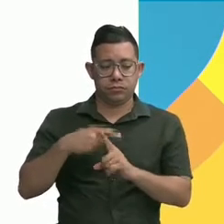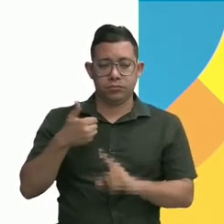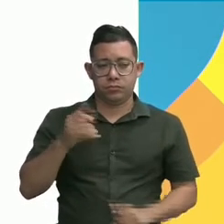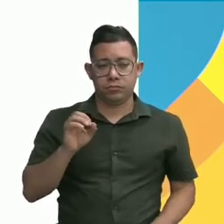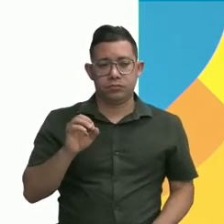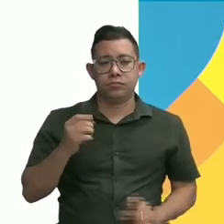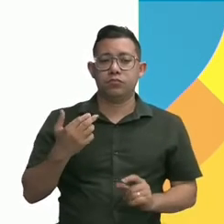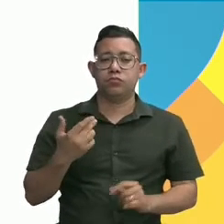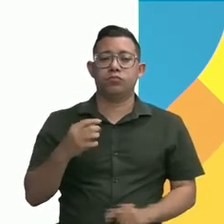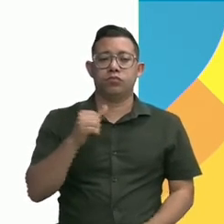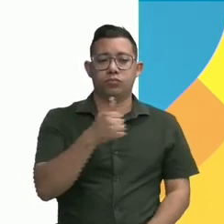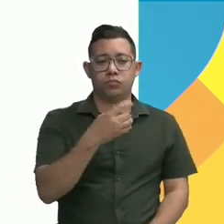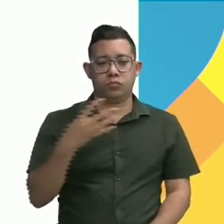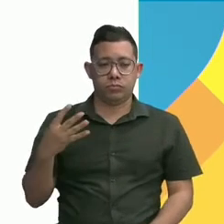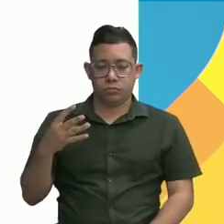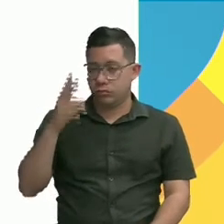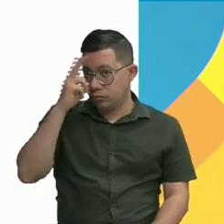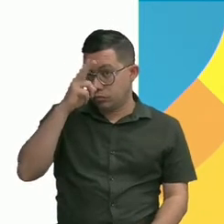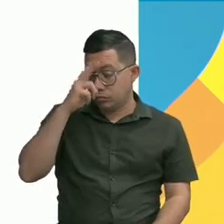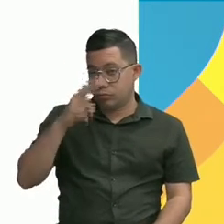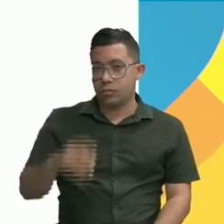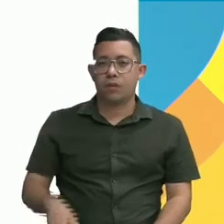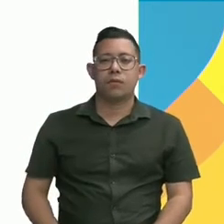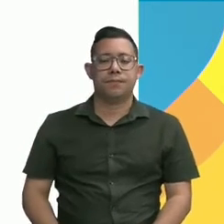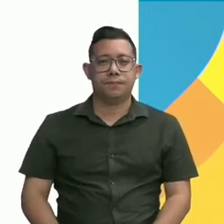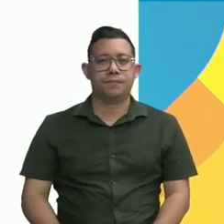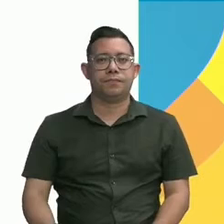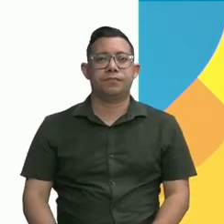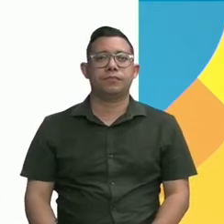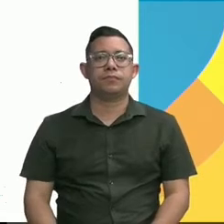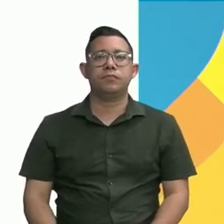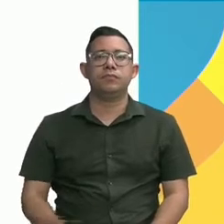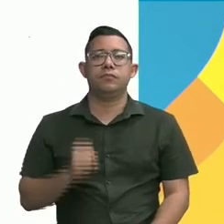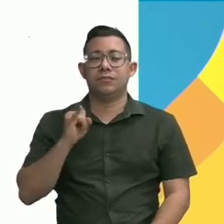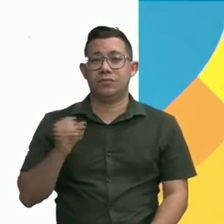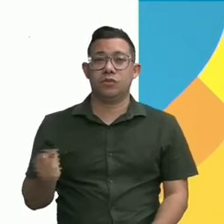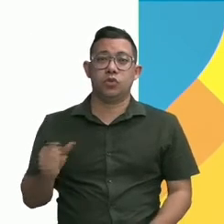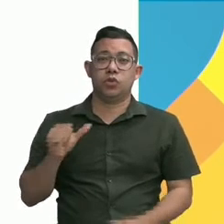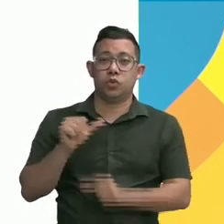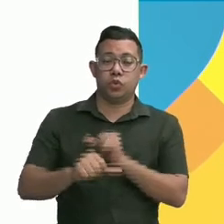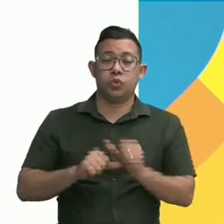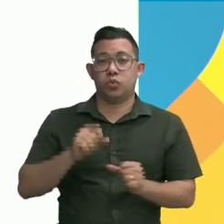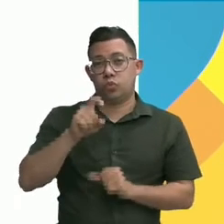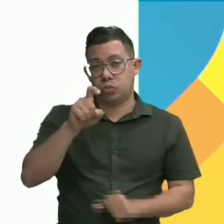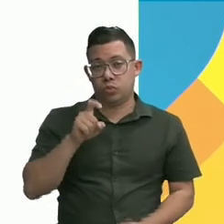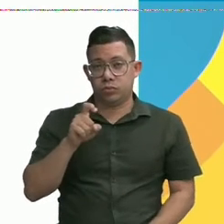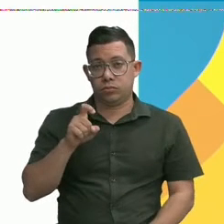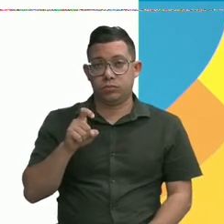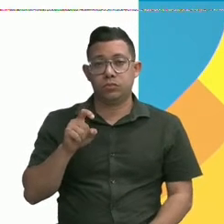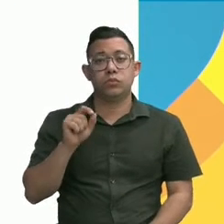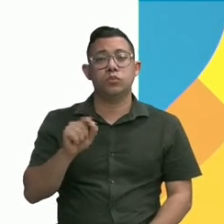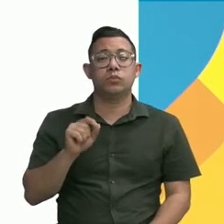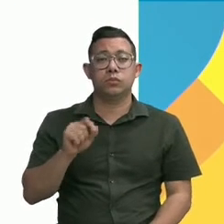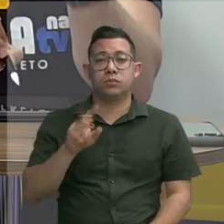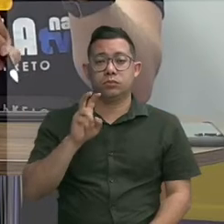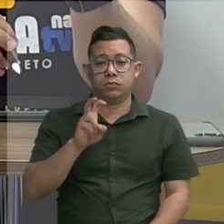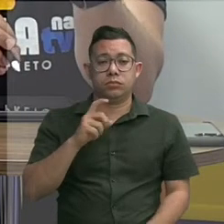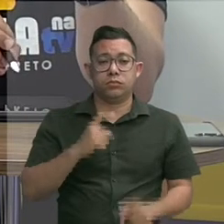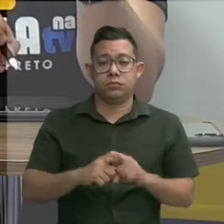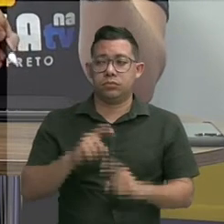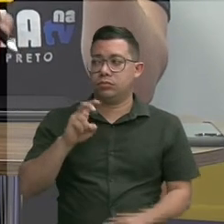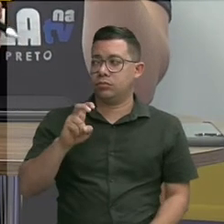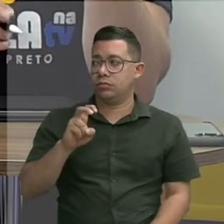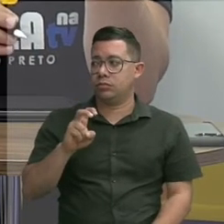que é igual a 144 expressão é essa para gente trocar o chip por cinco vai ficar 5 x 5 + 10 =